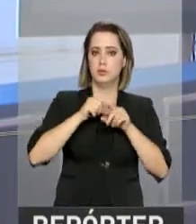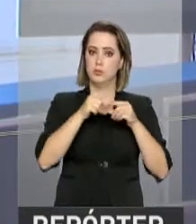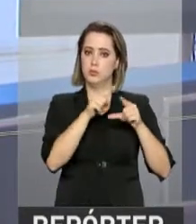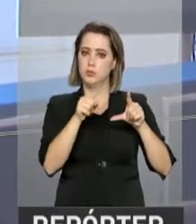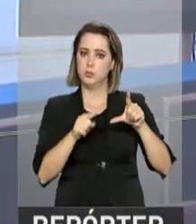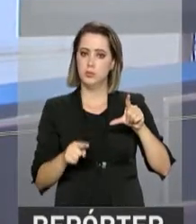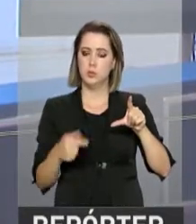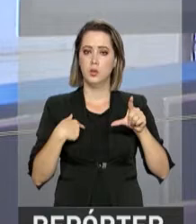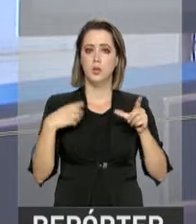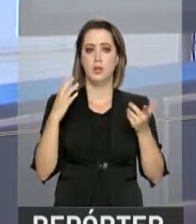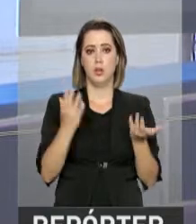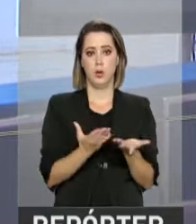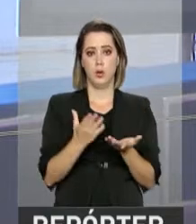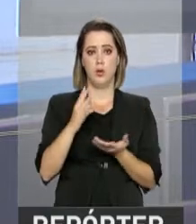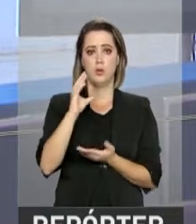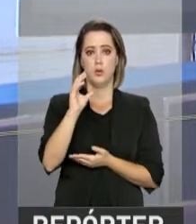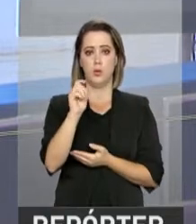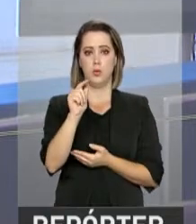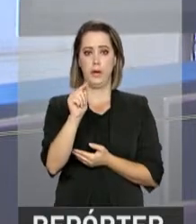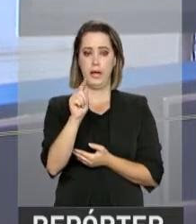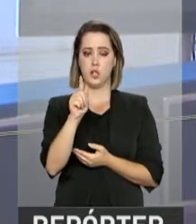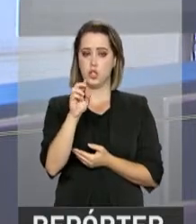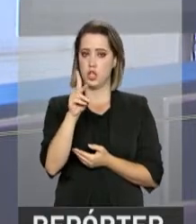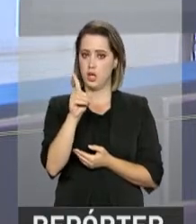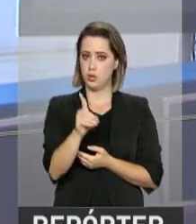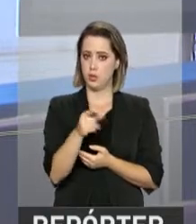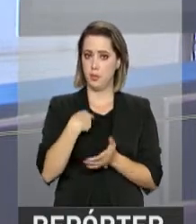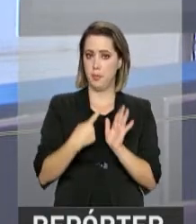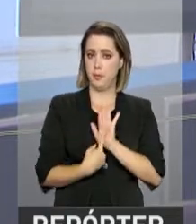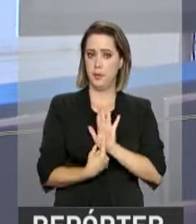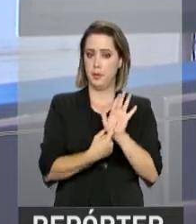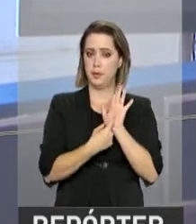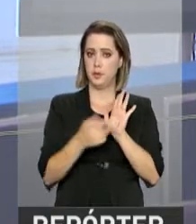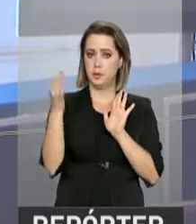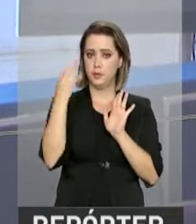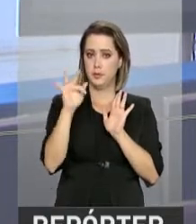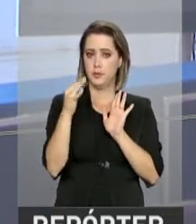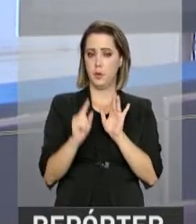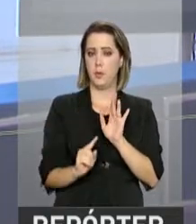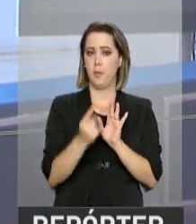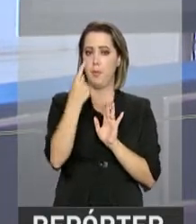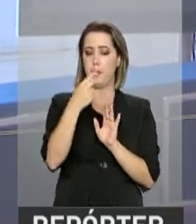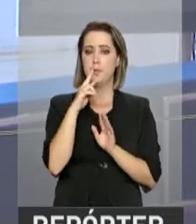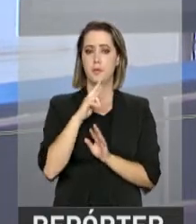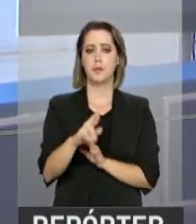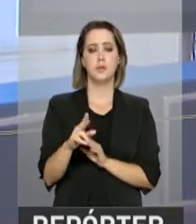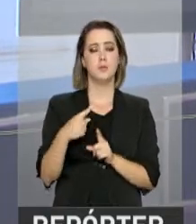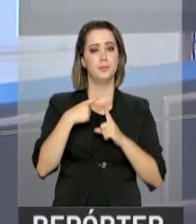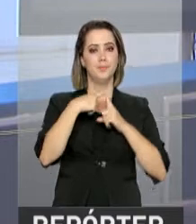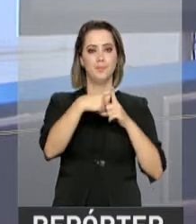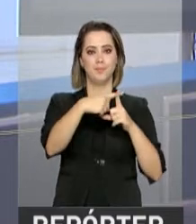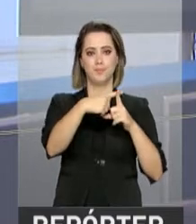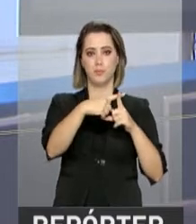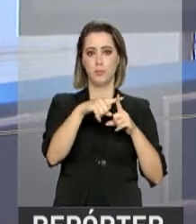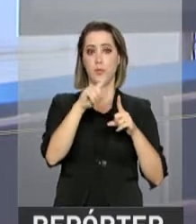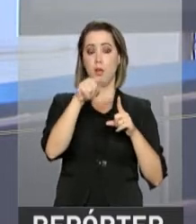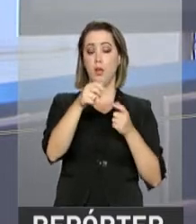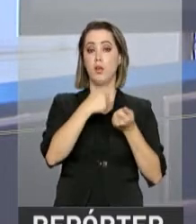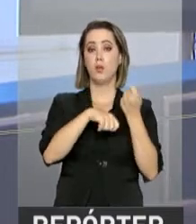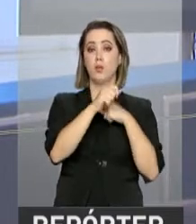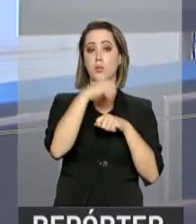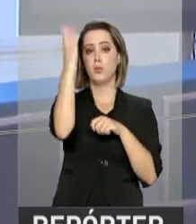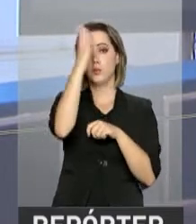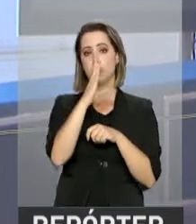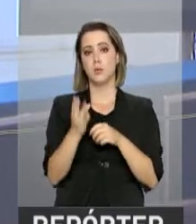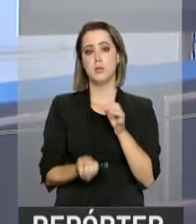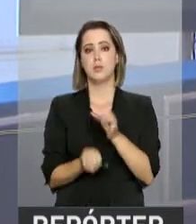queda, o Cadastro Geral de Empregados e Desempregados, o CAGED, tem em fevereiro o primeiro resultado positivo. A economia brasileira